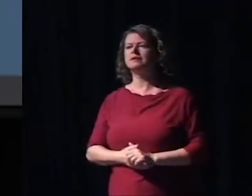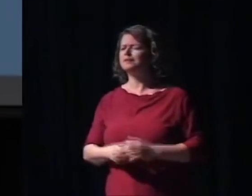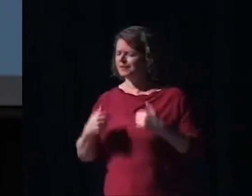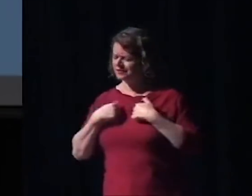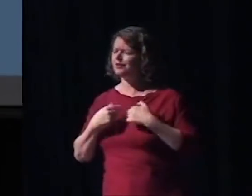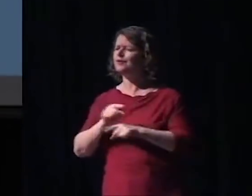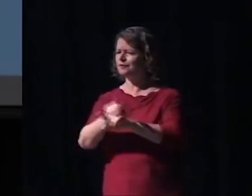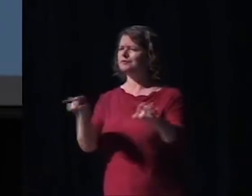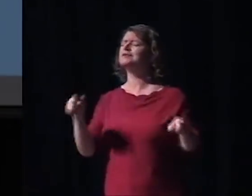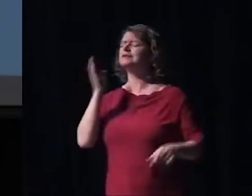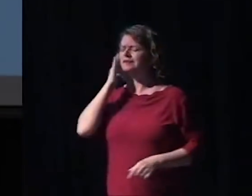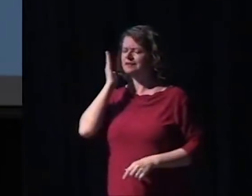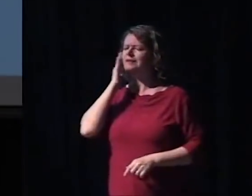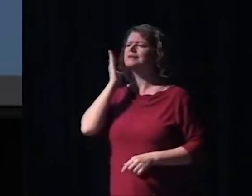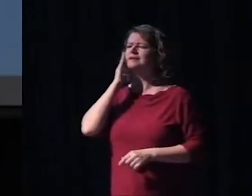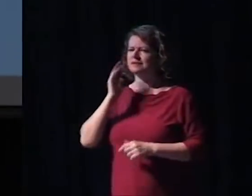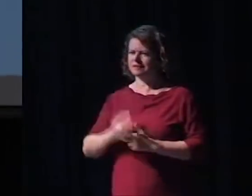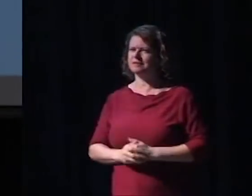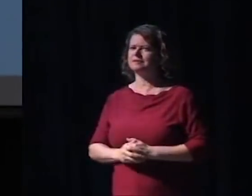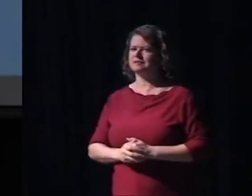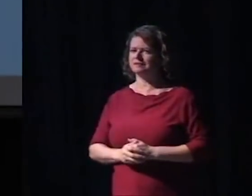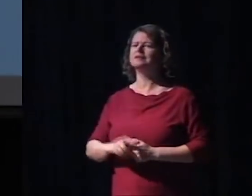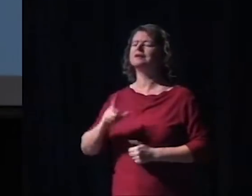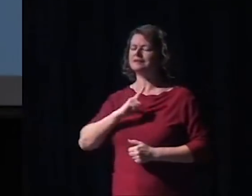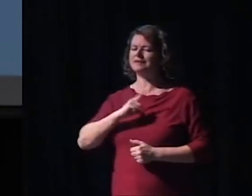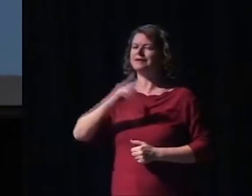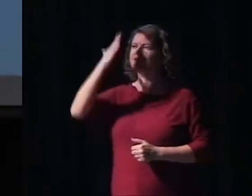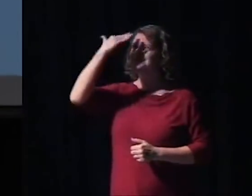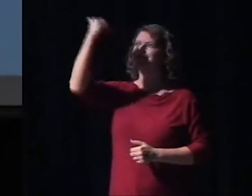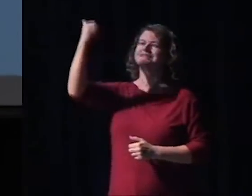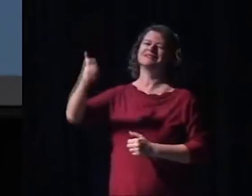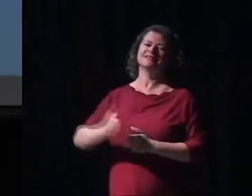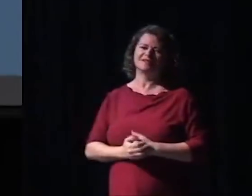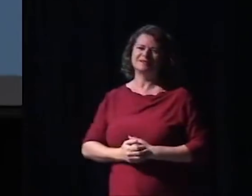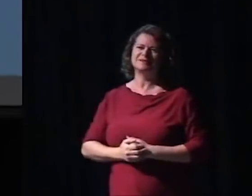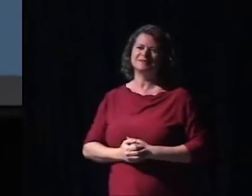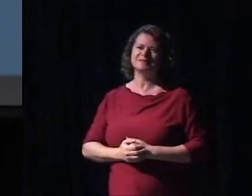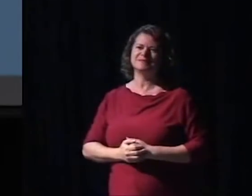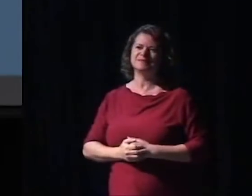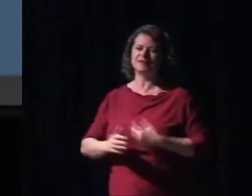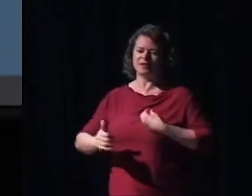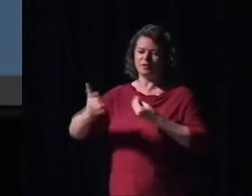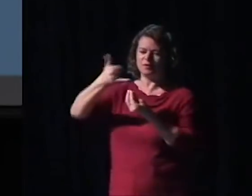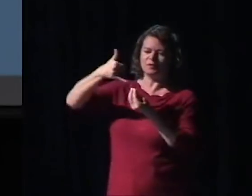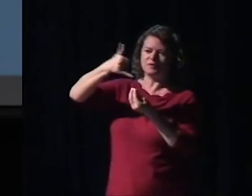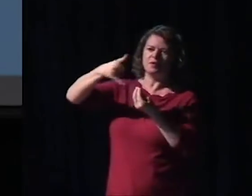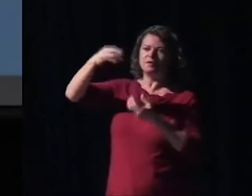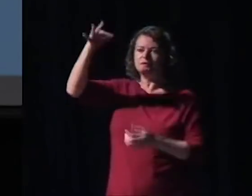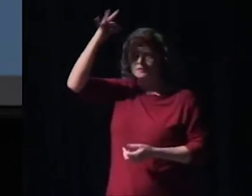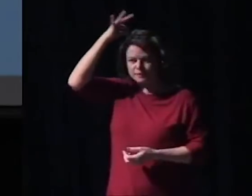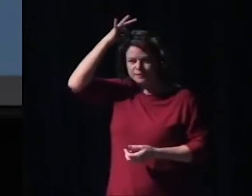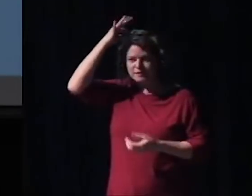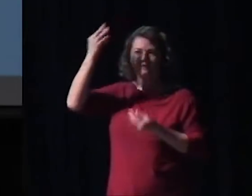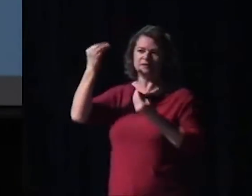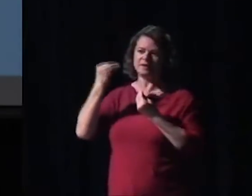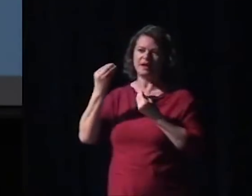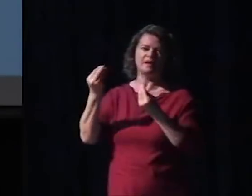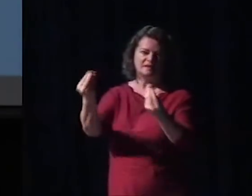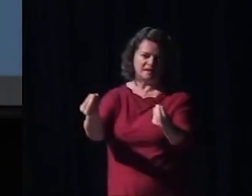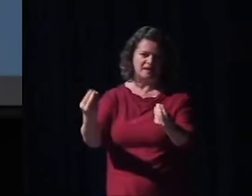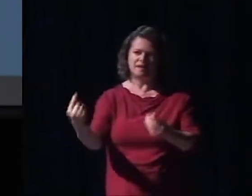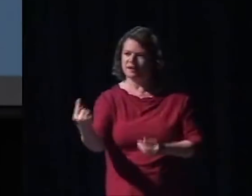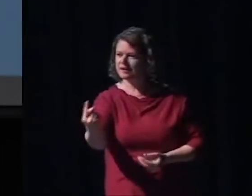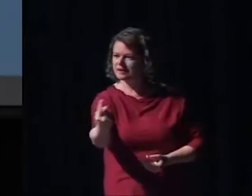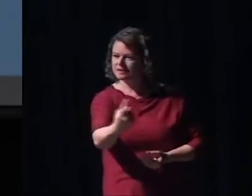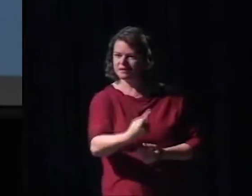quanto você temos uma vocação, que é dada por uma unção que o Espírito nos dá. Cada um de